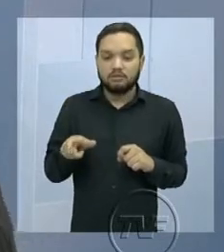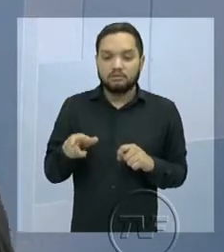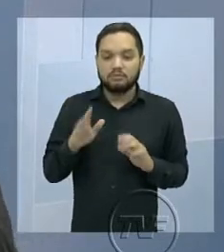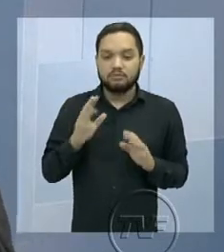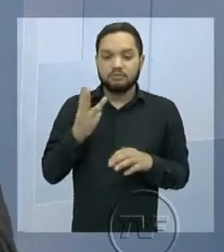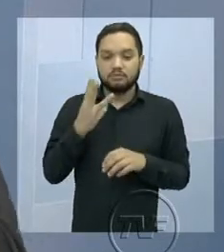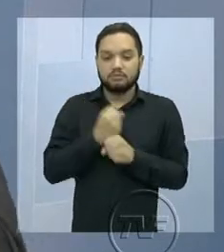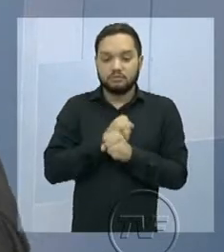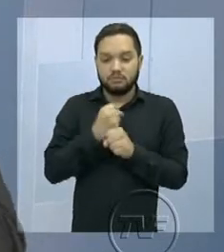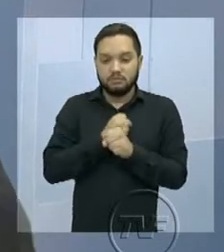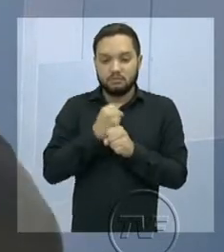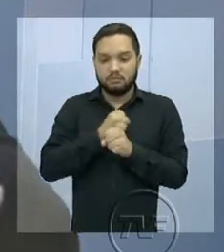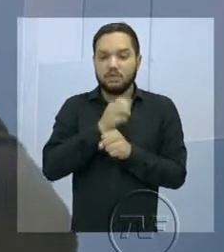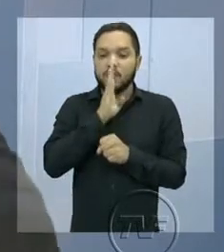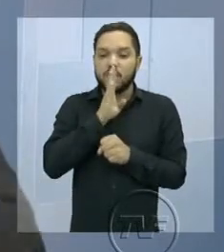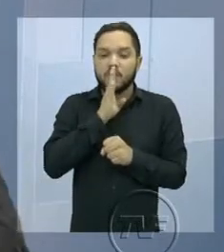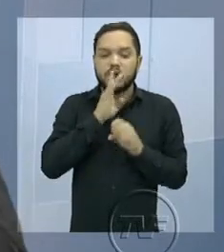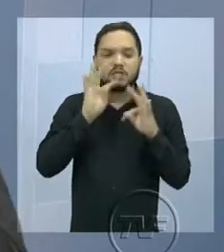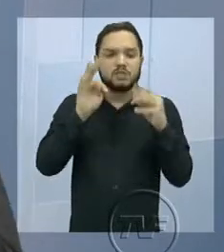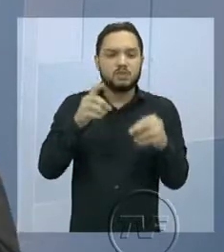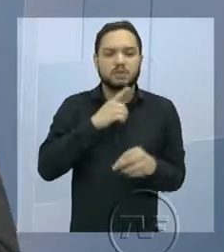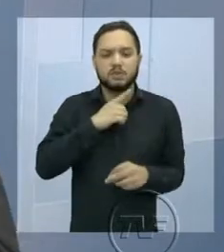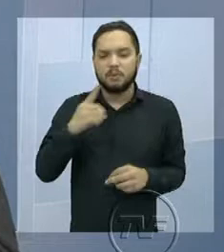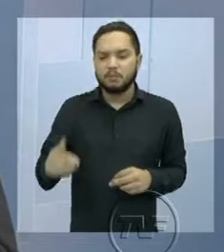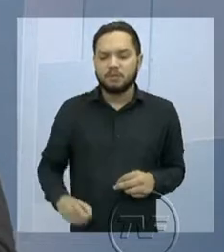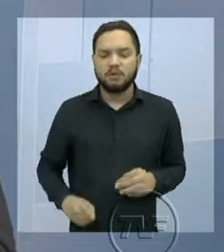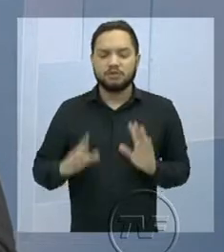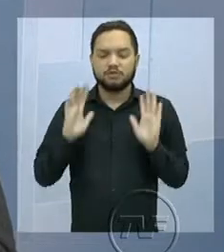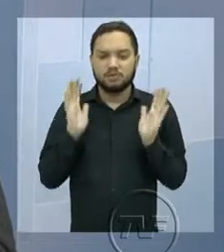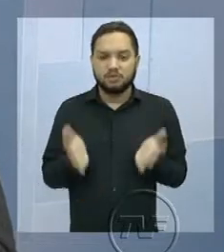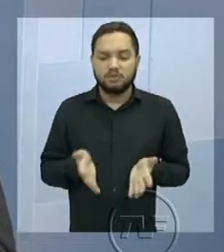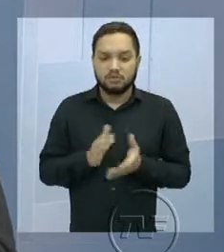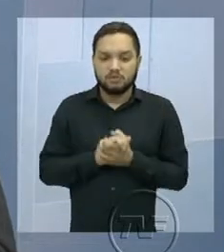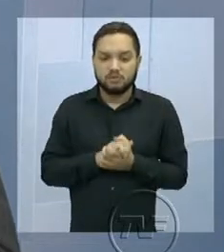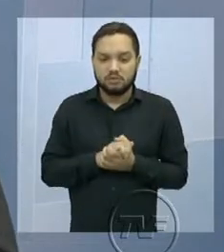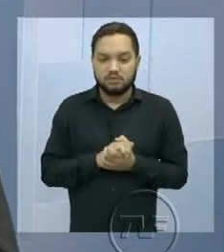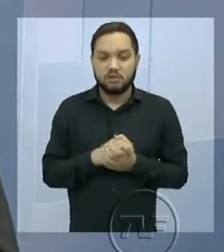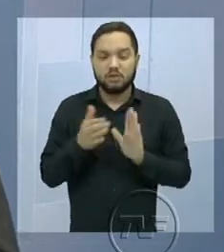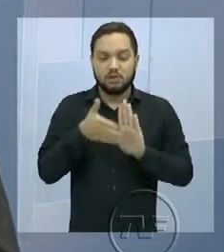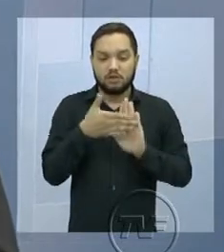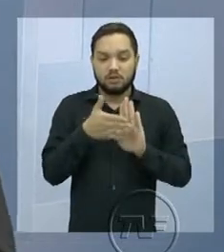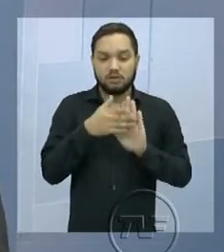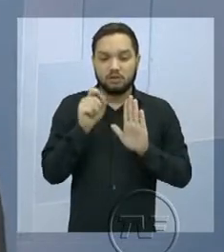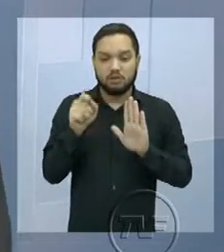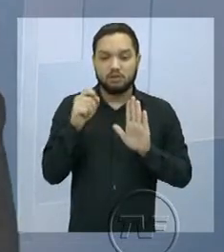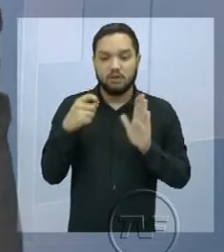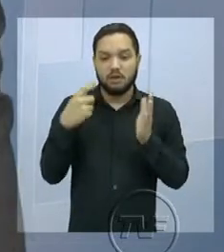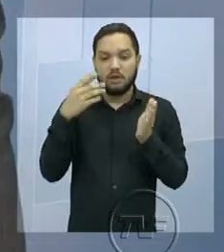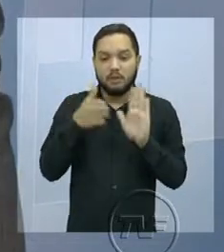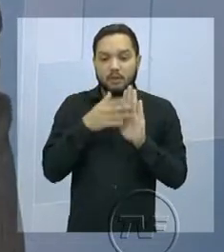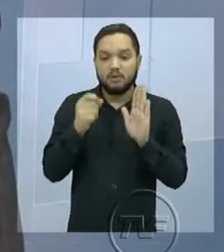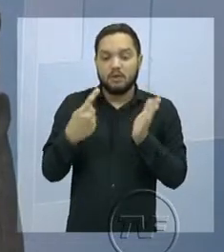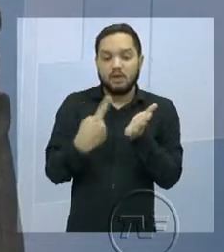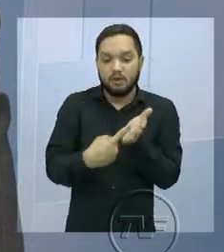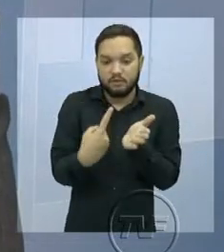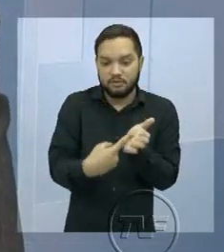de 30 anos, conhece aqueles deputados, que ele propôs, Paulo, o pacto, né?